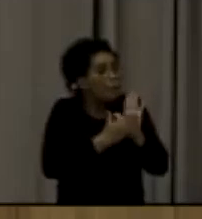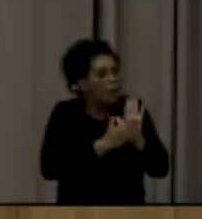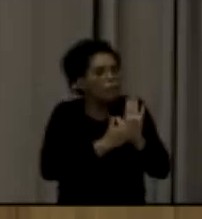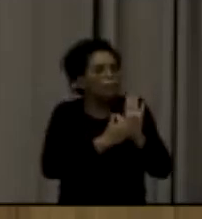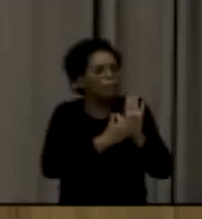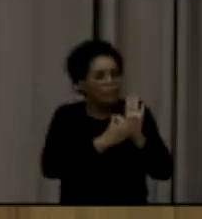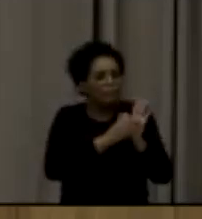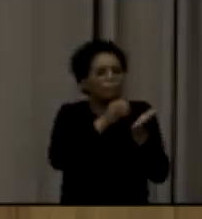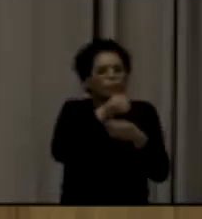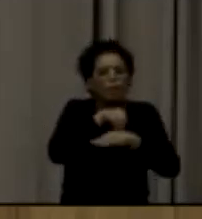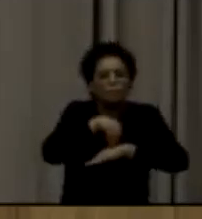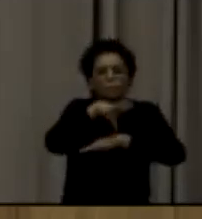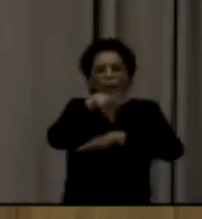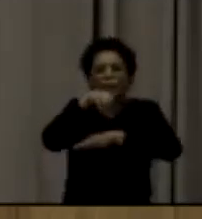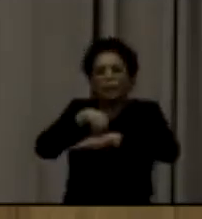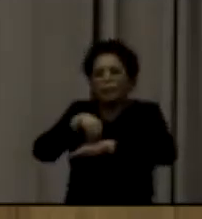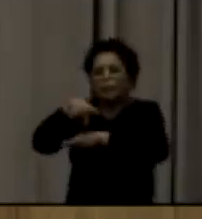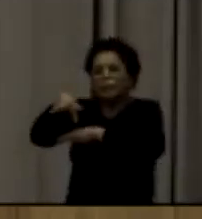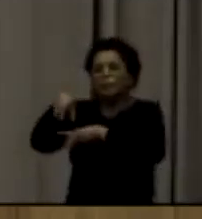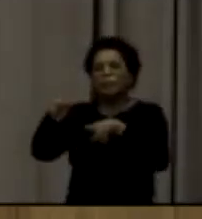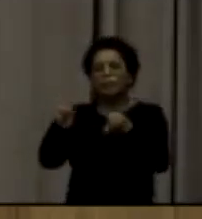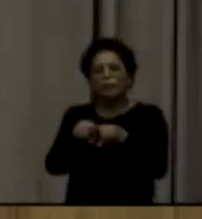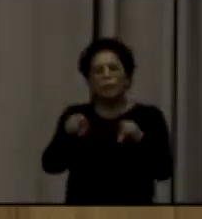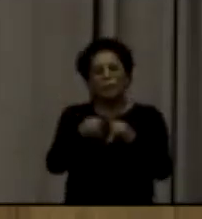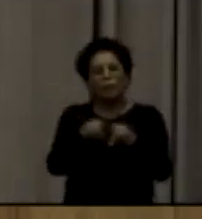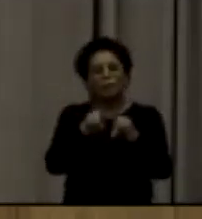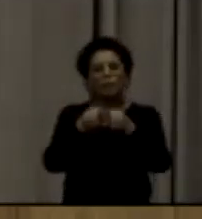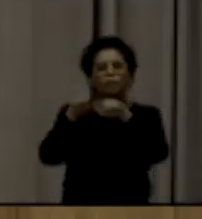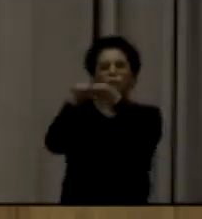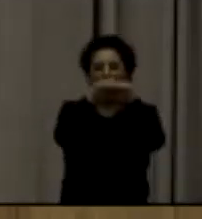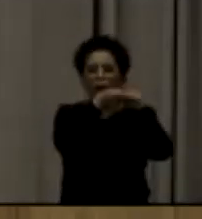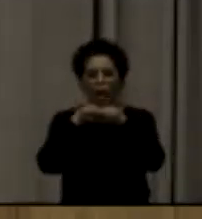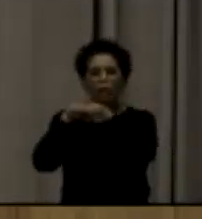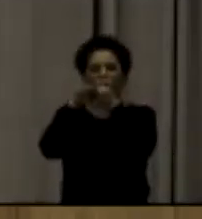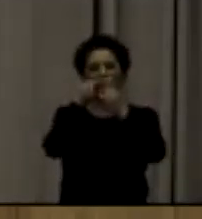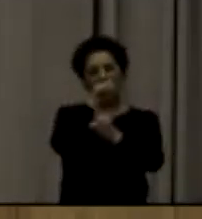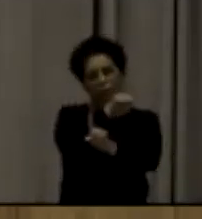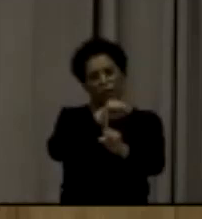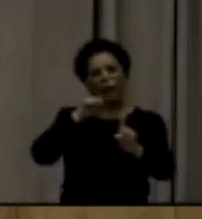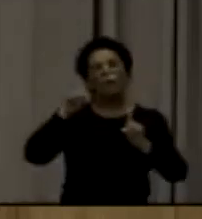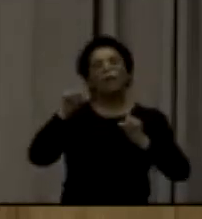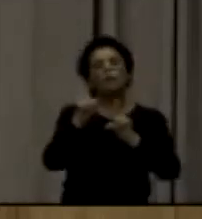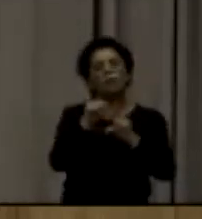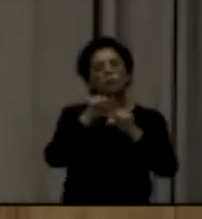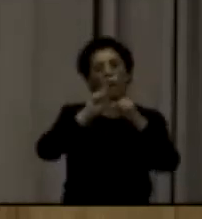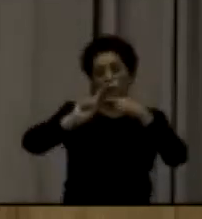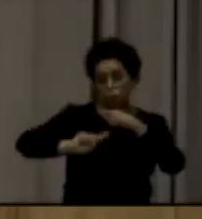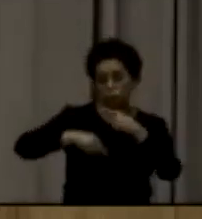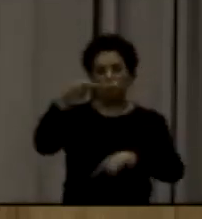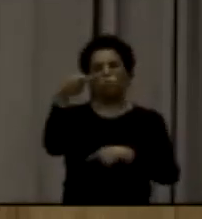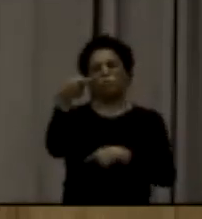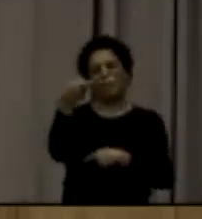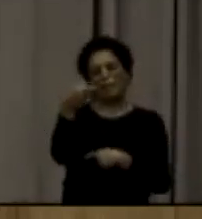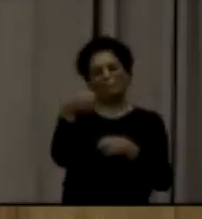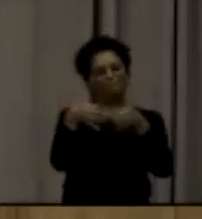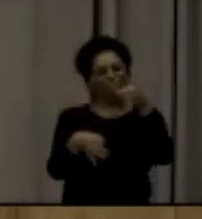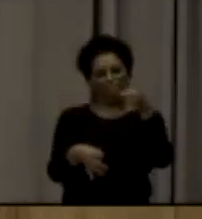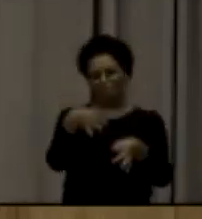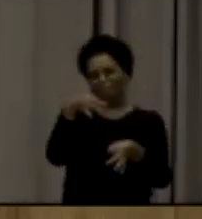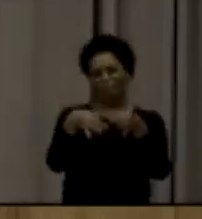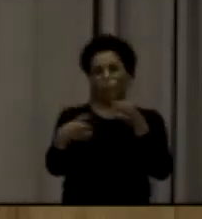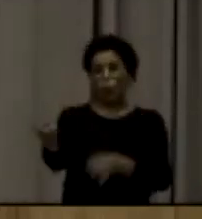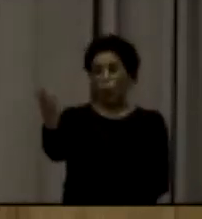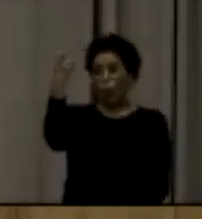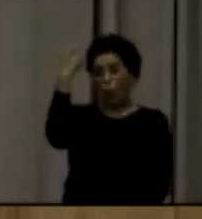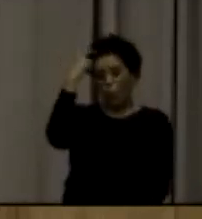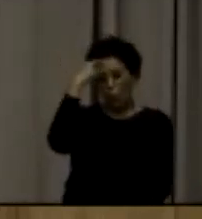da redistribuição, com a pauta da igualdade social, para superar tanto as injustiças culturais